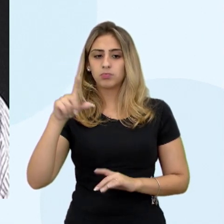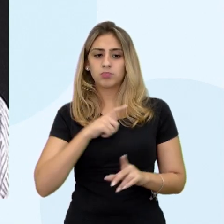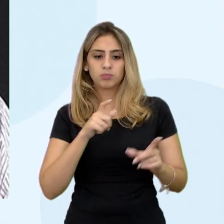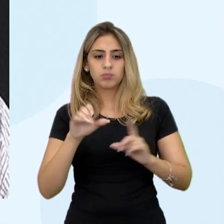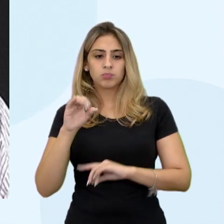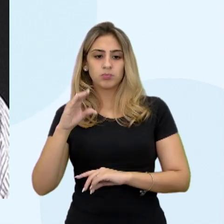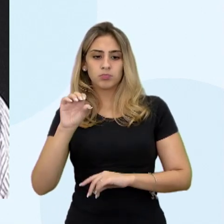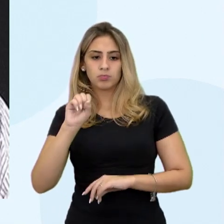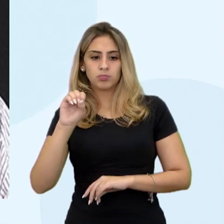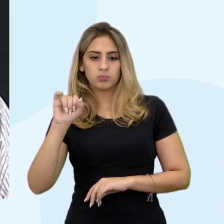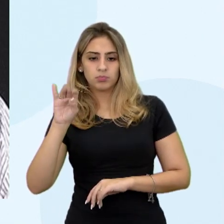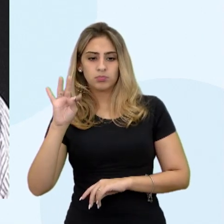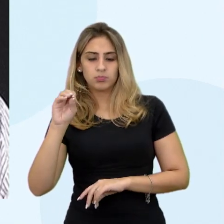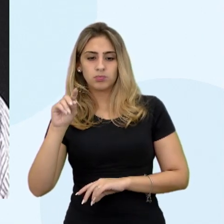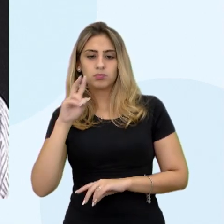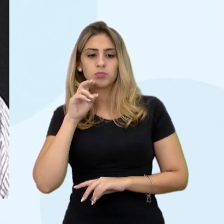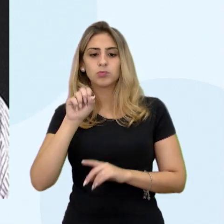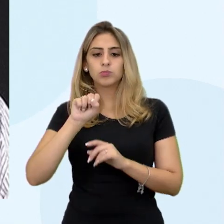continentais sul-americanos.